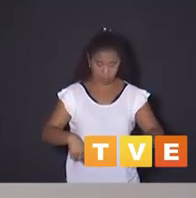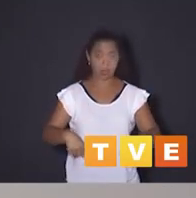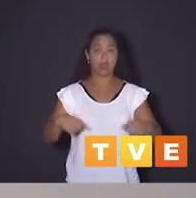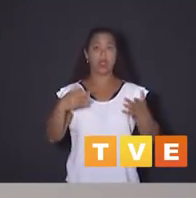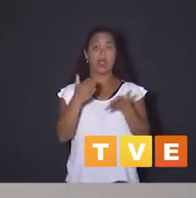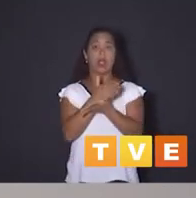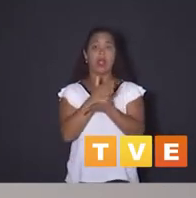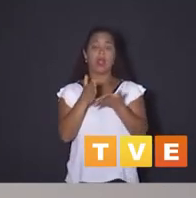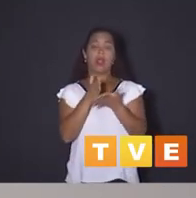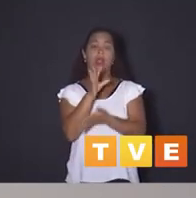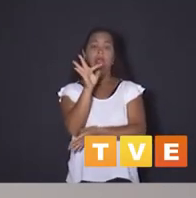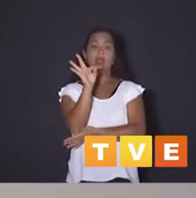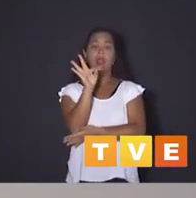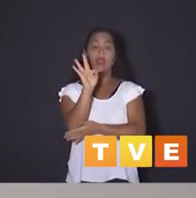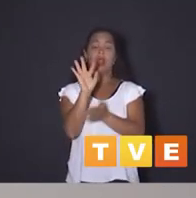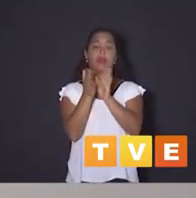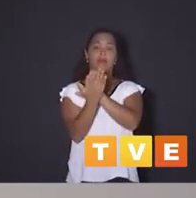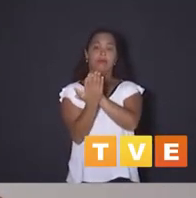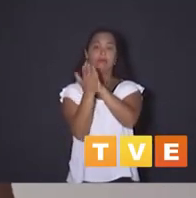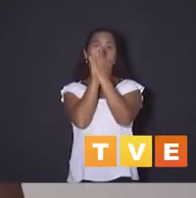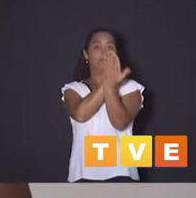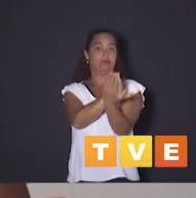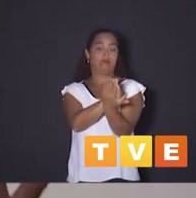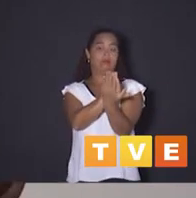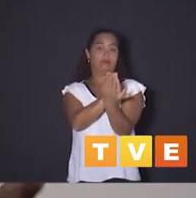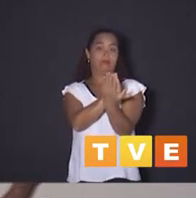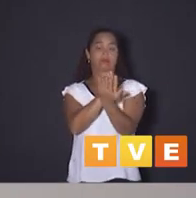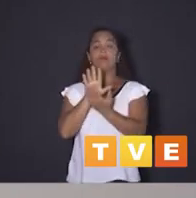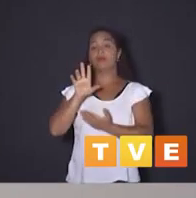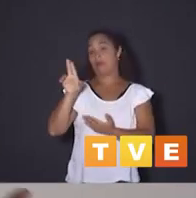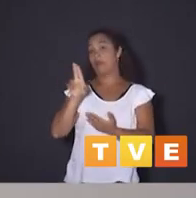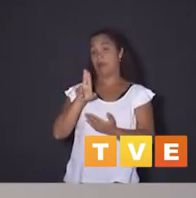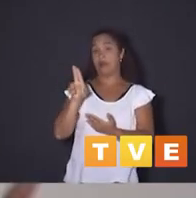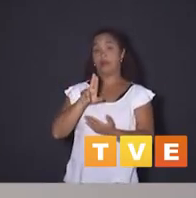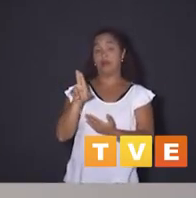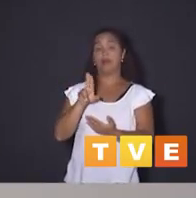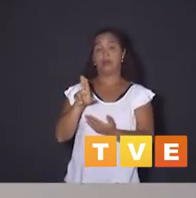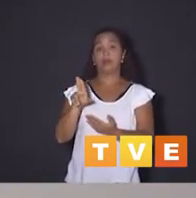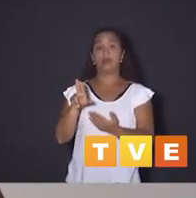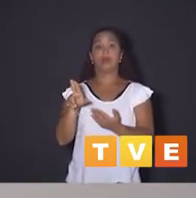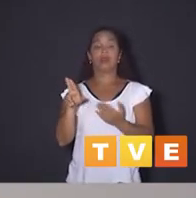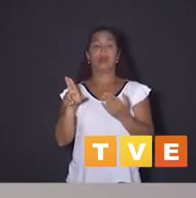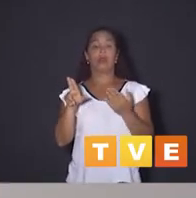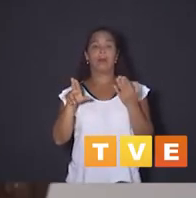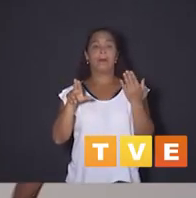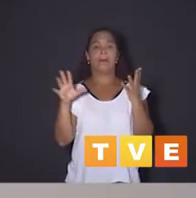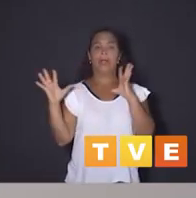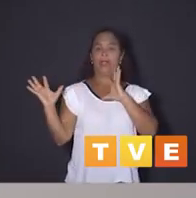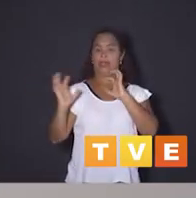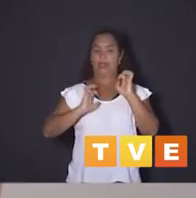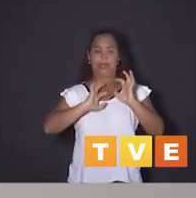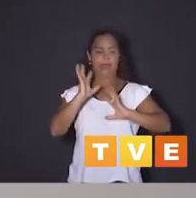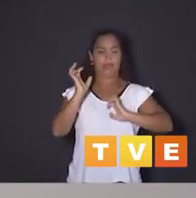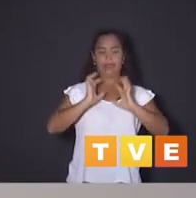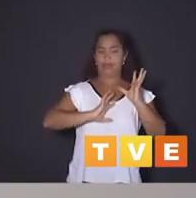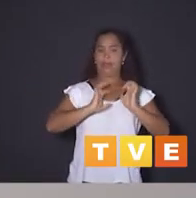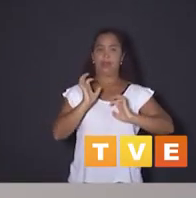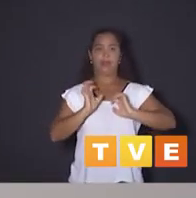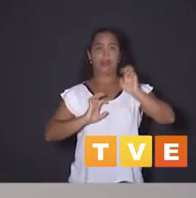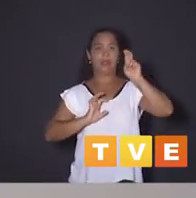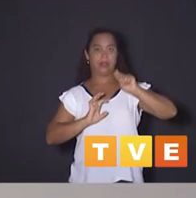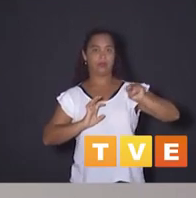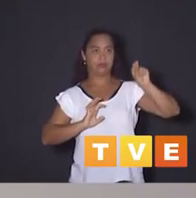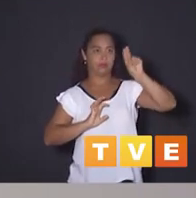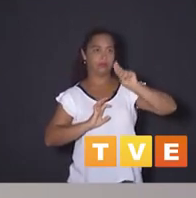pessoas trans então é um nome que também tem causado muitas polêmicas na no universo da academia dentro pessoas que